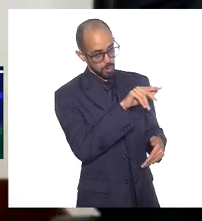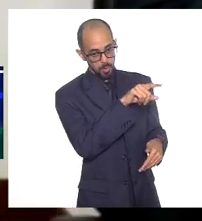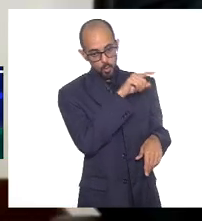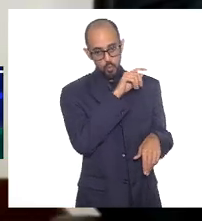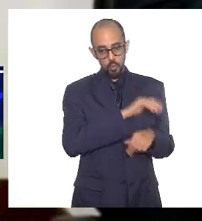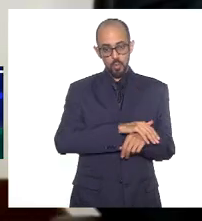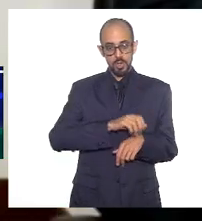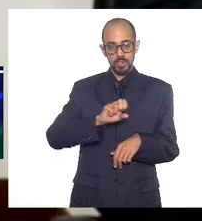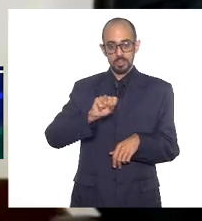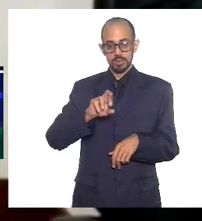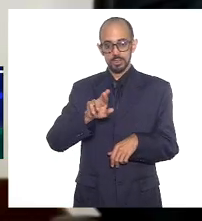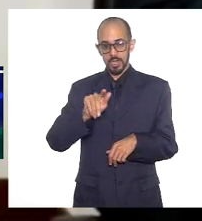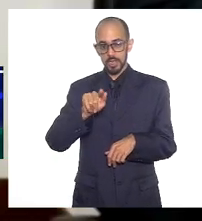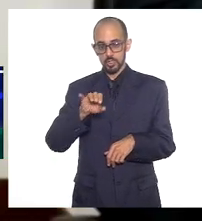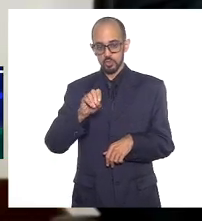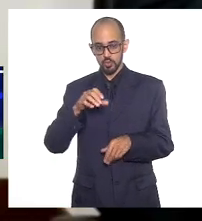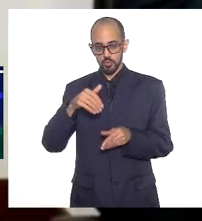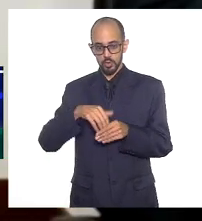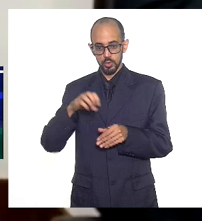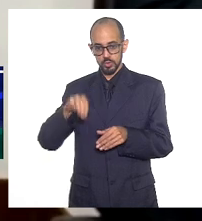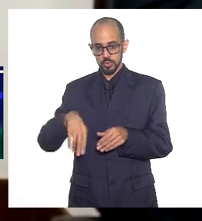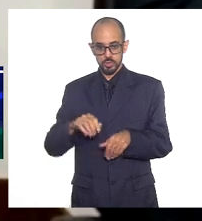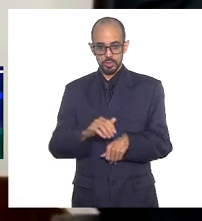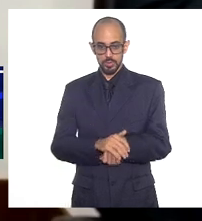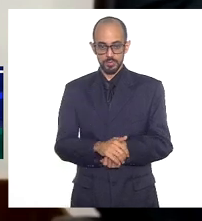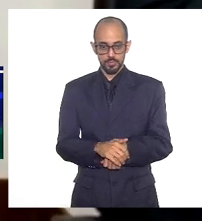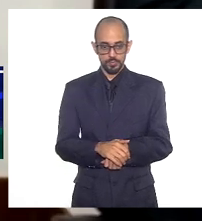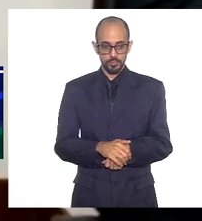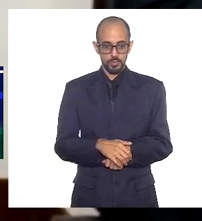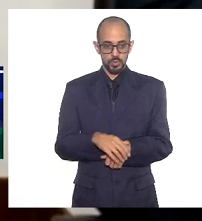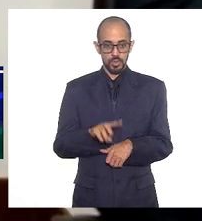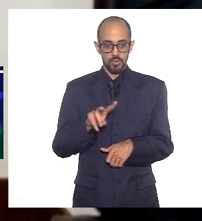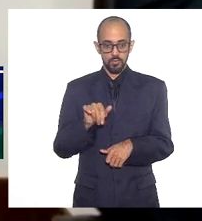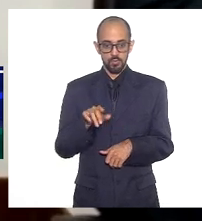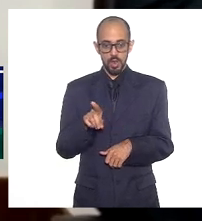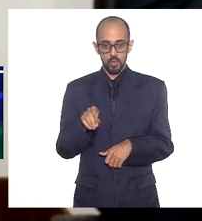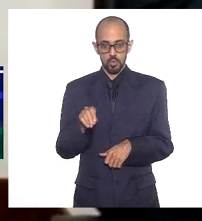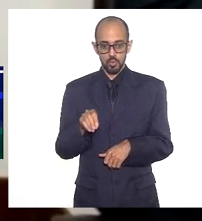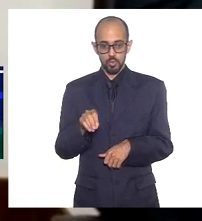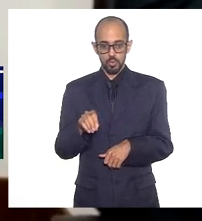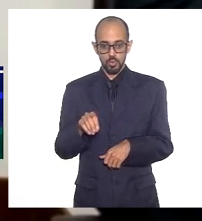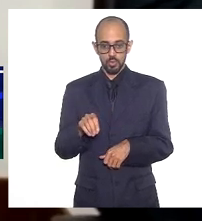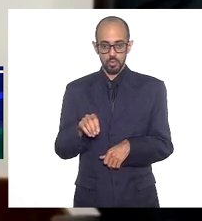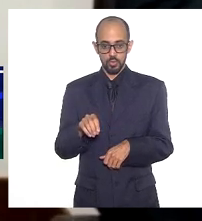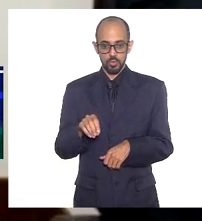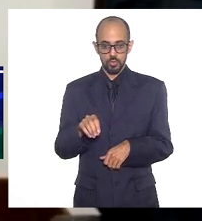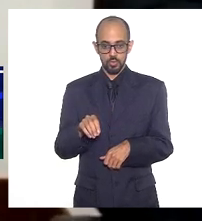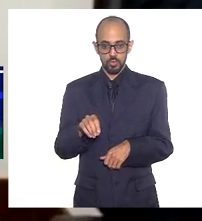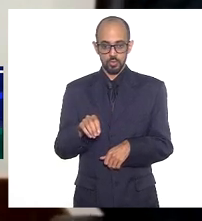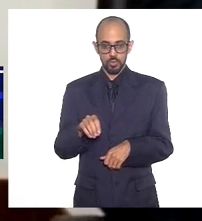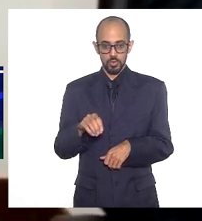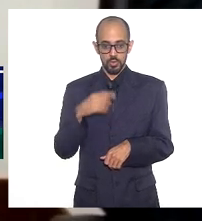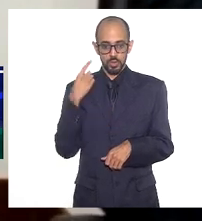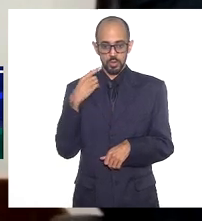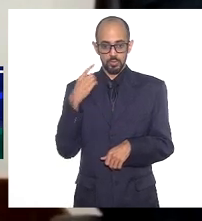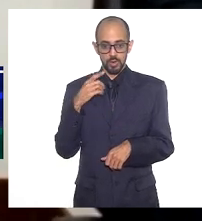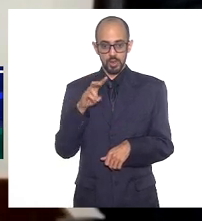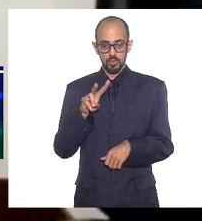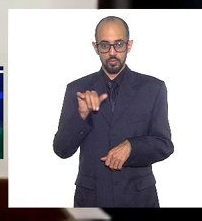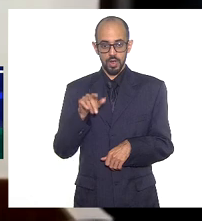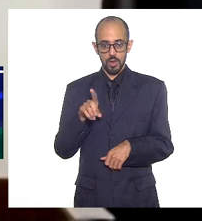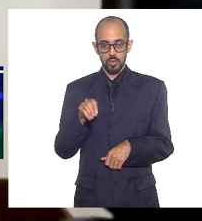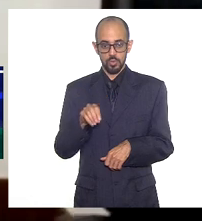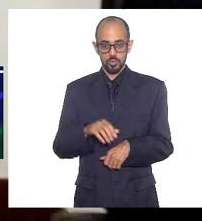Sérgio Fernandes votou sim deputado Valdo Seaza deputado Valdo